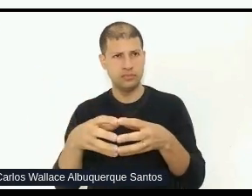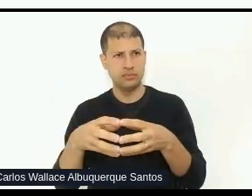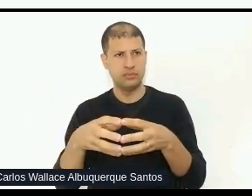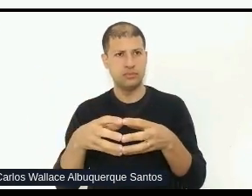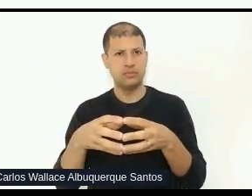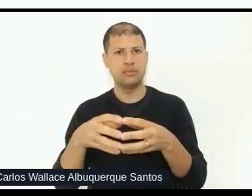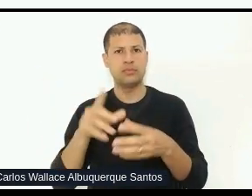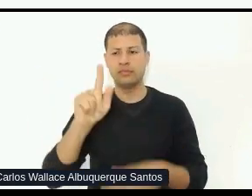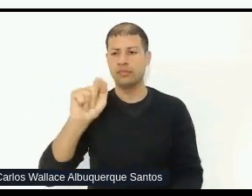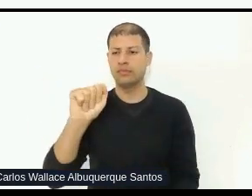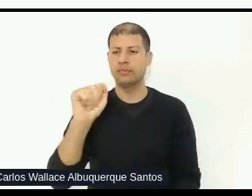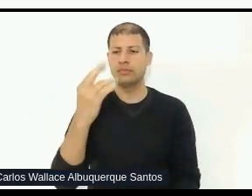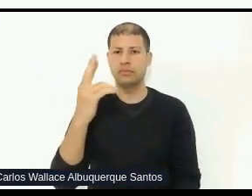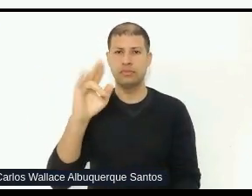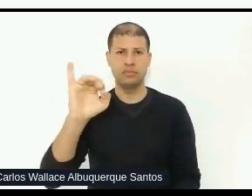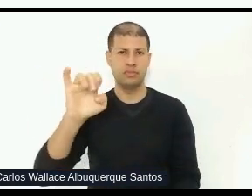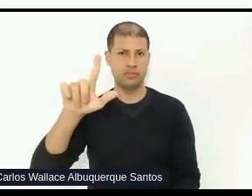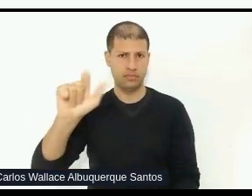Gabriela, né,